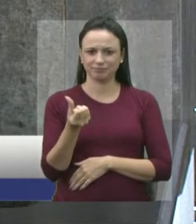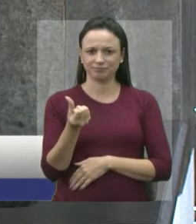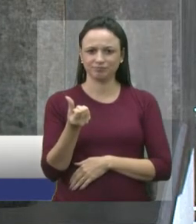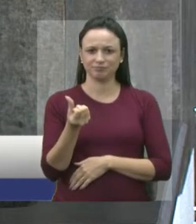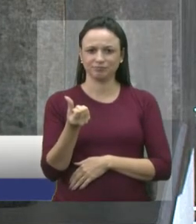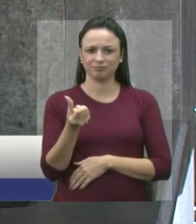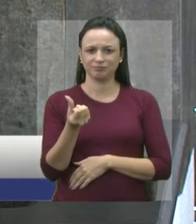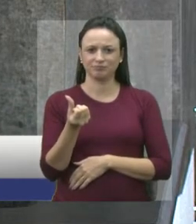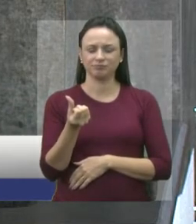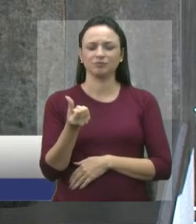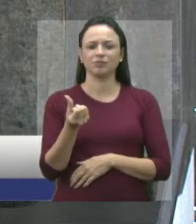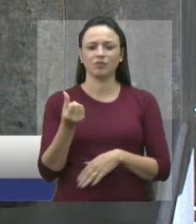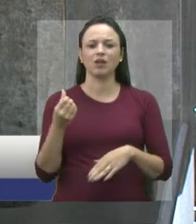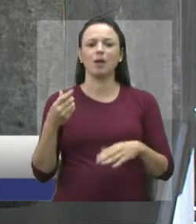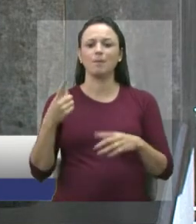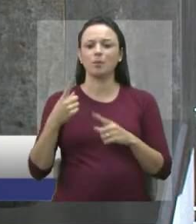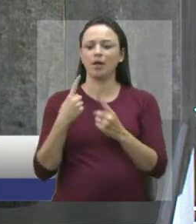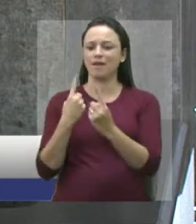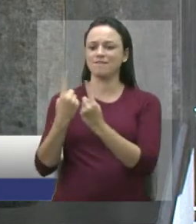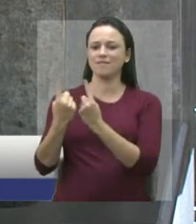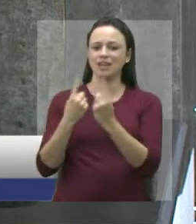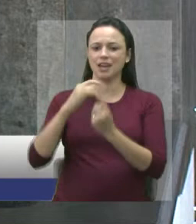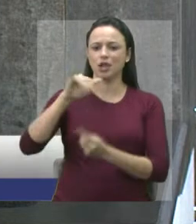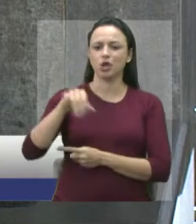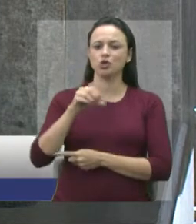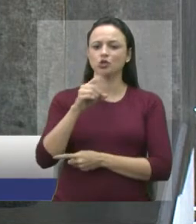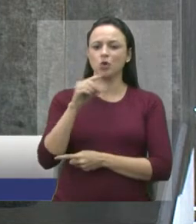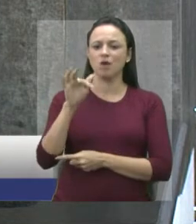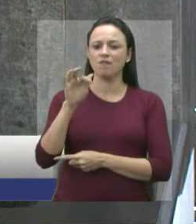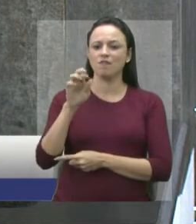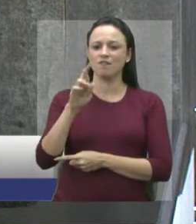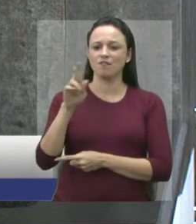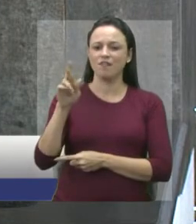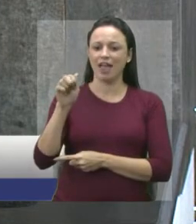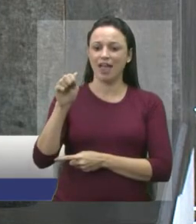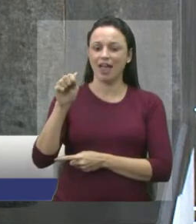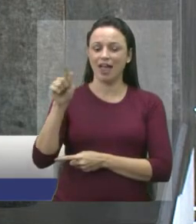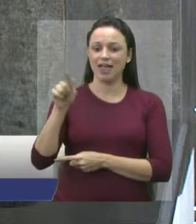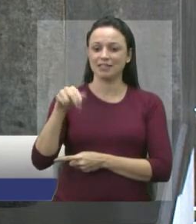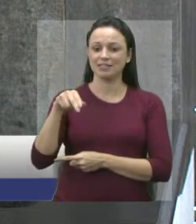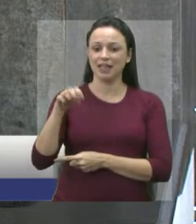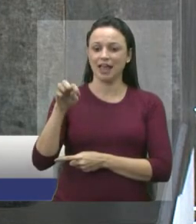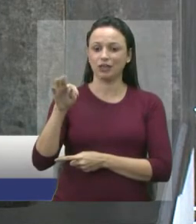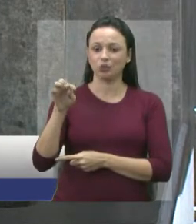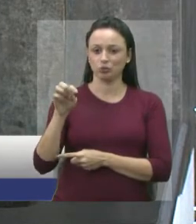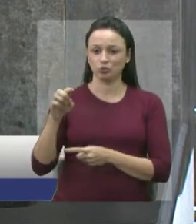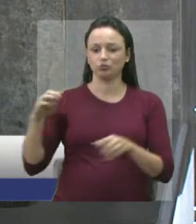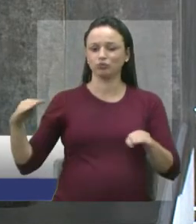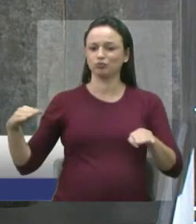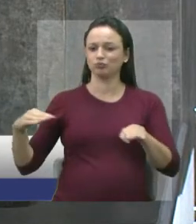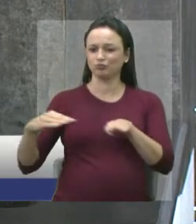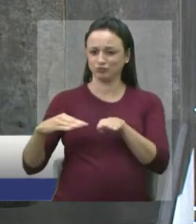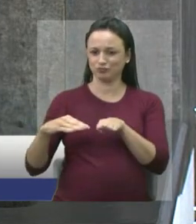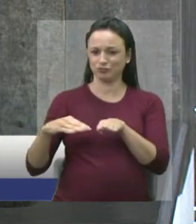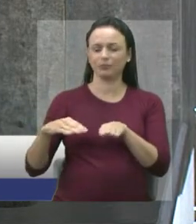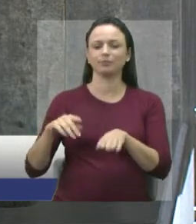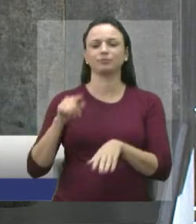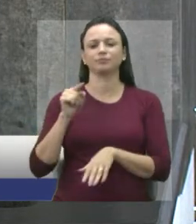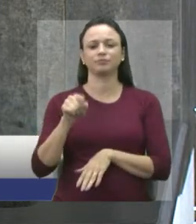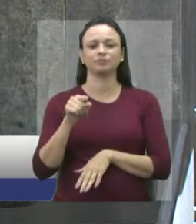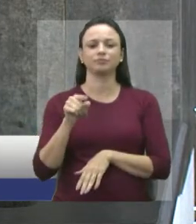faz confluência com a Avenida João Ferraz Neto. Conforme relatado, ocorre que o sistema